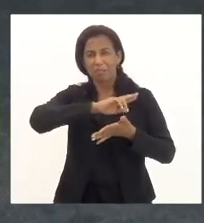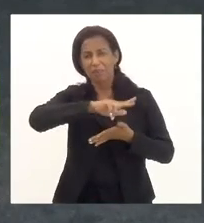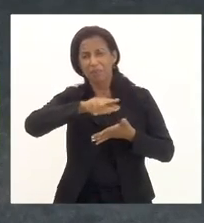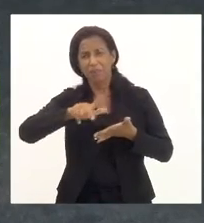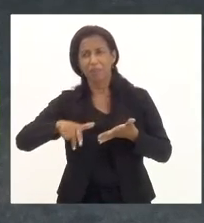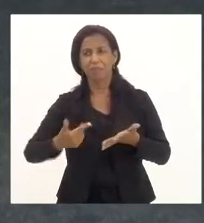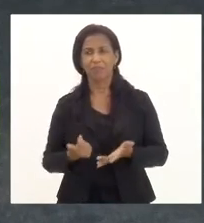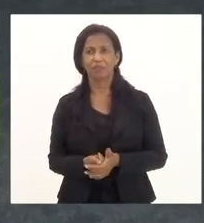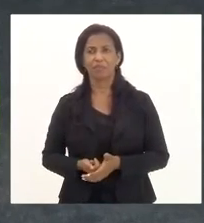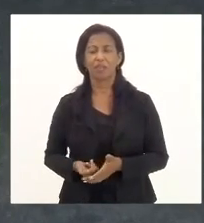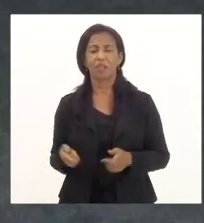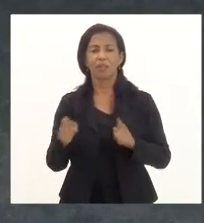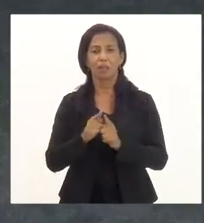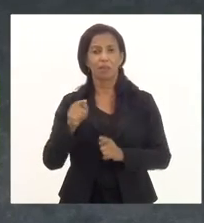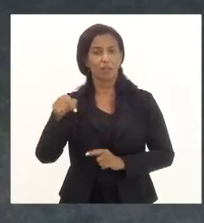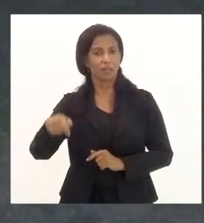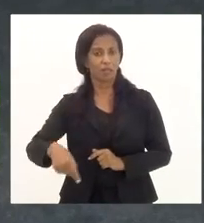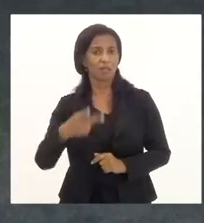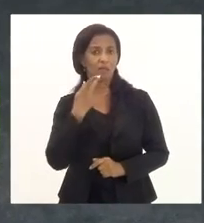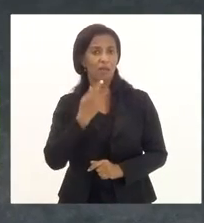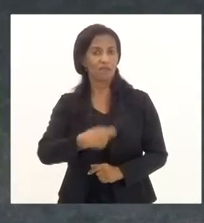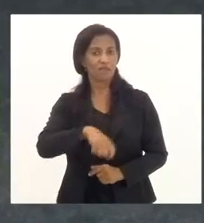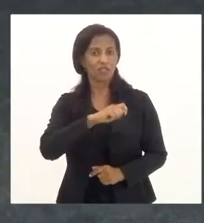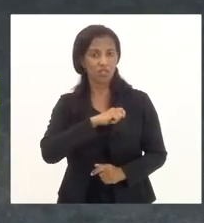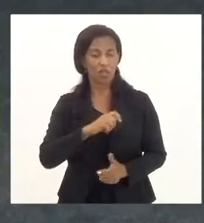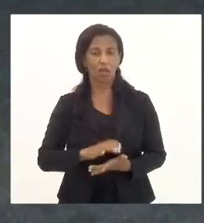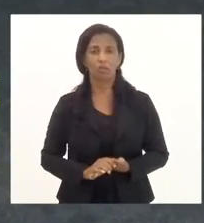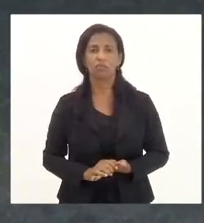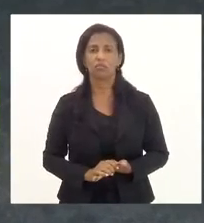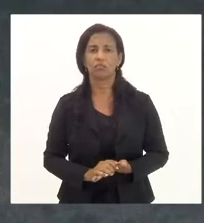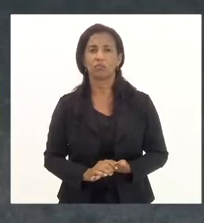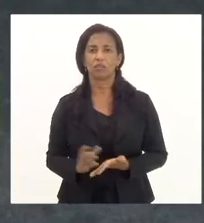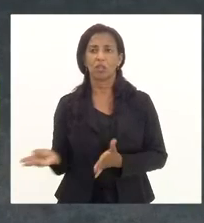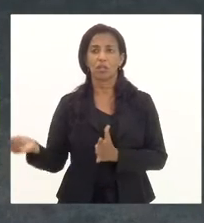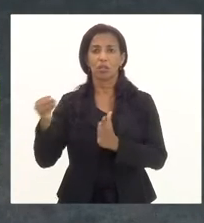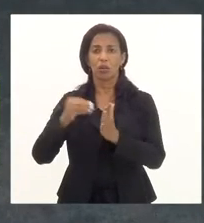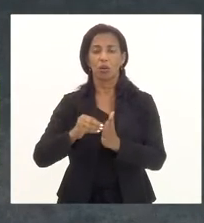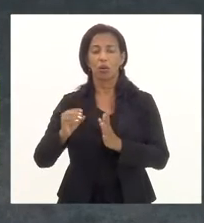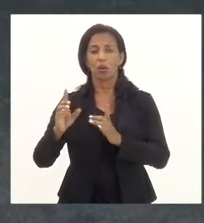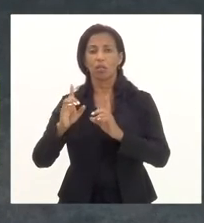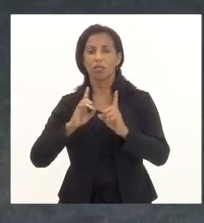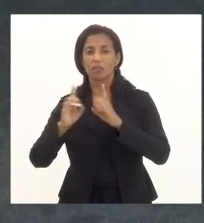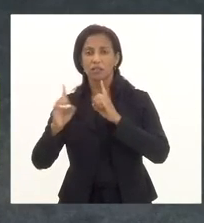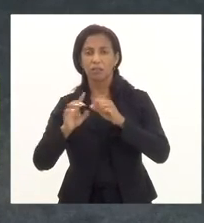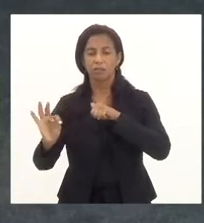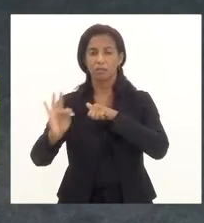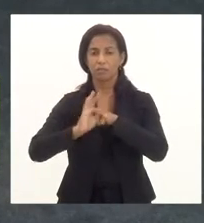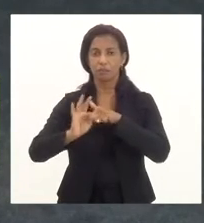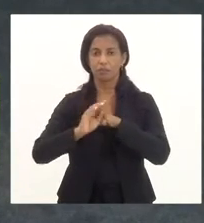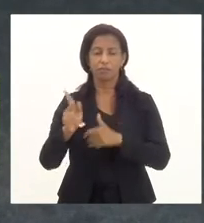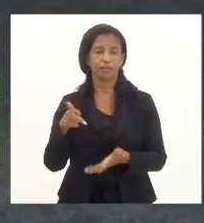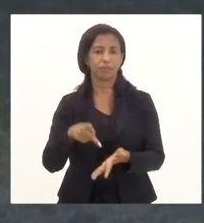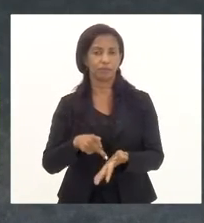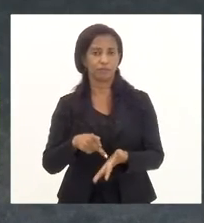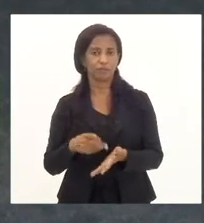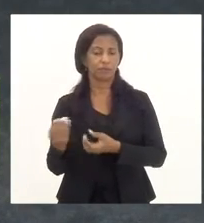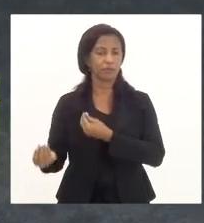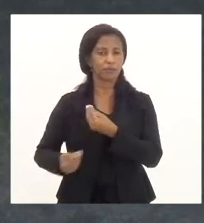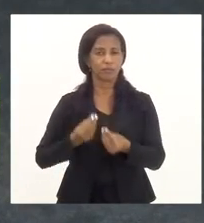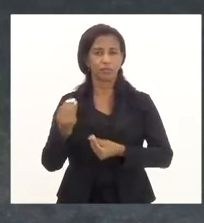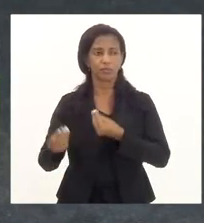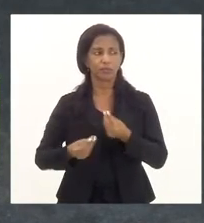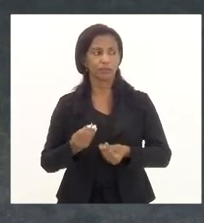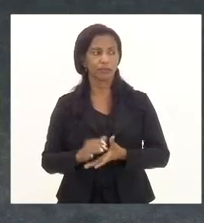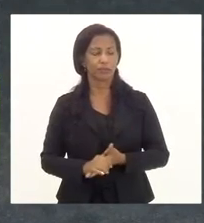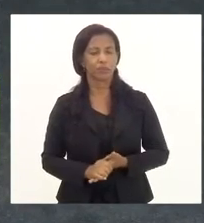questões a respeito dessa questão fiscal na época e coloca esse debate técnico na verdade como